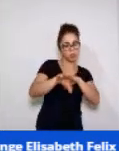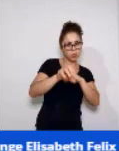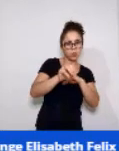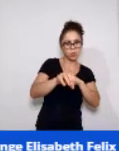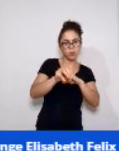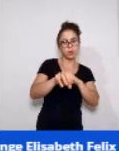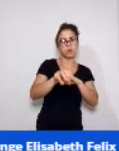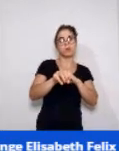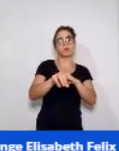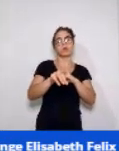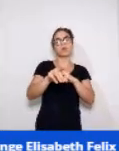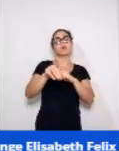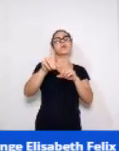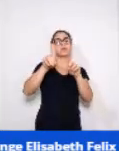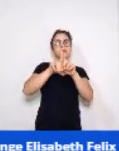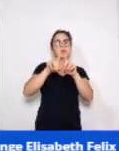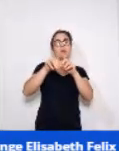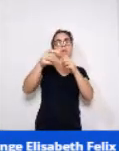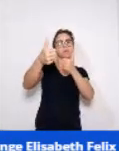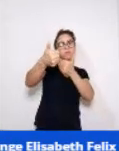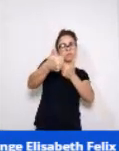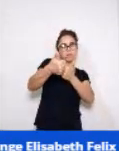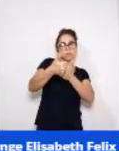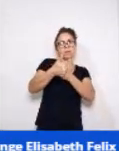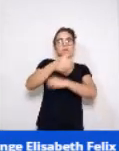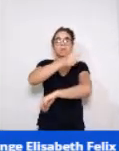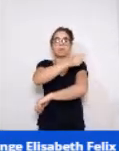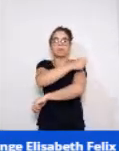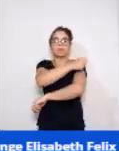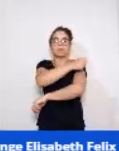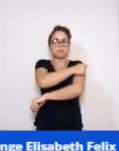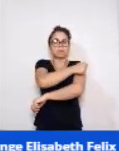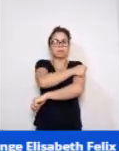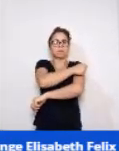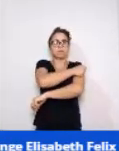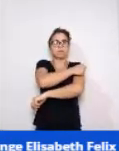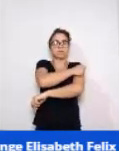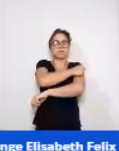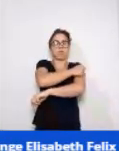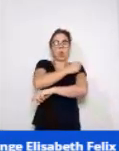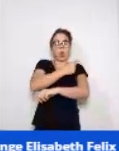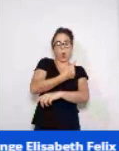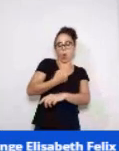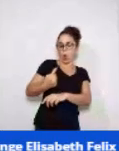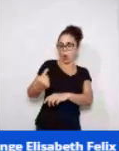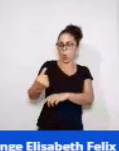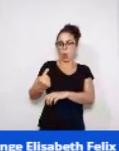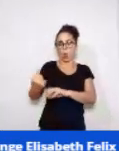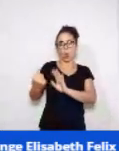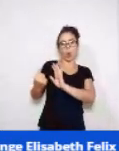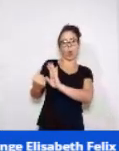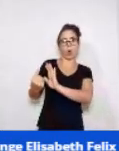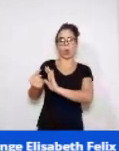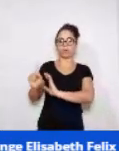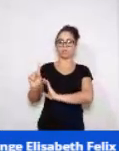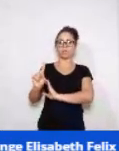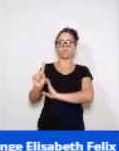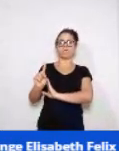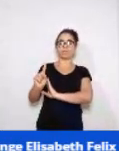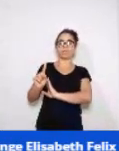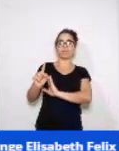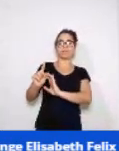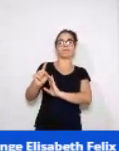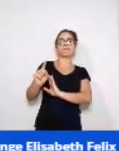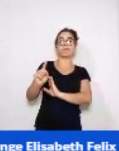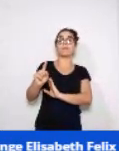também o seu aluno, né, e não deixou ele tão reservado assim. Então, é importante que a gente faça, que a